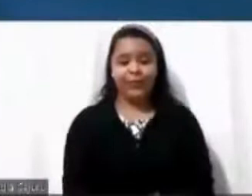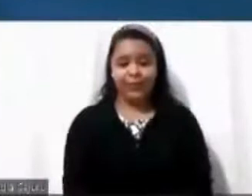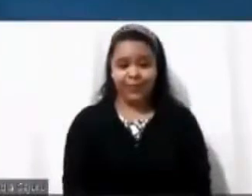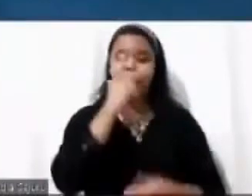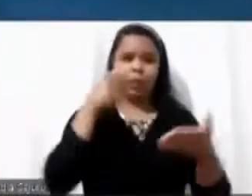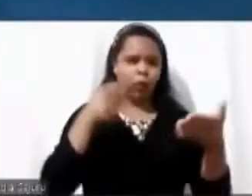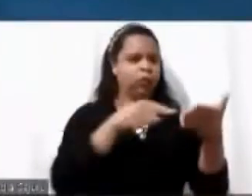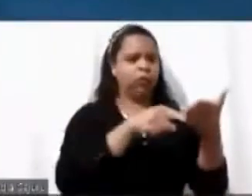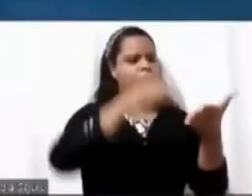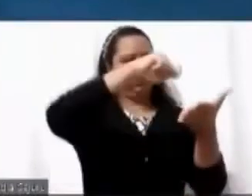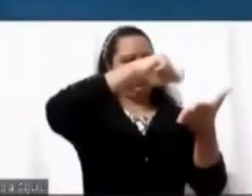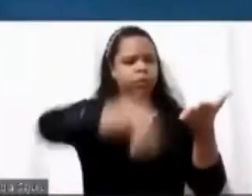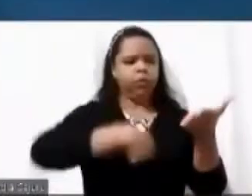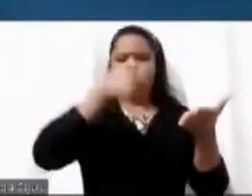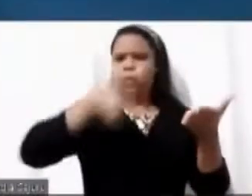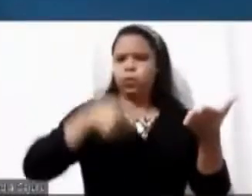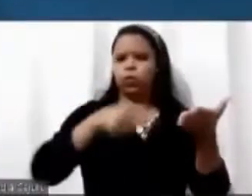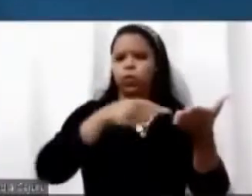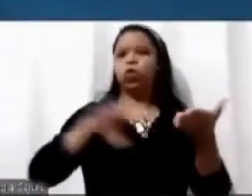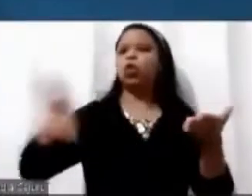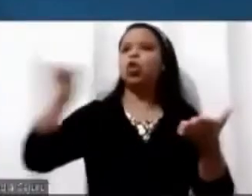que vale para todos? Né? Então, a